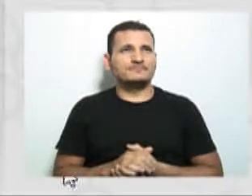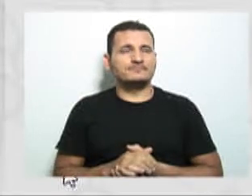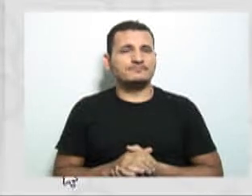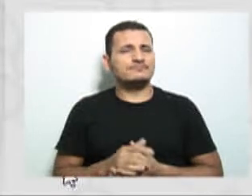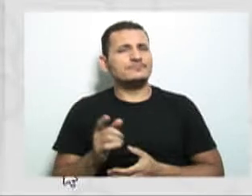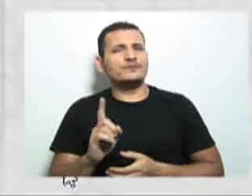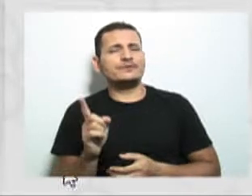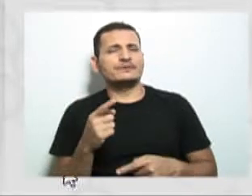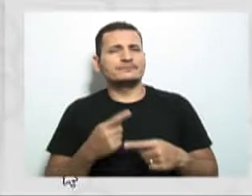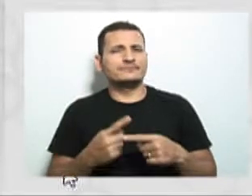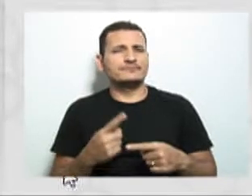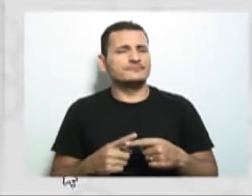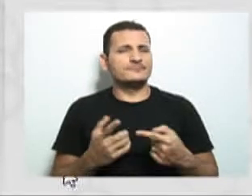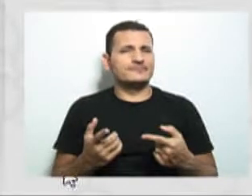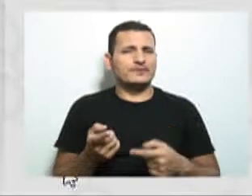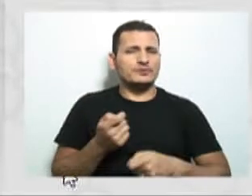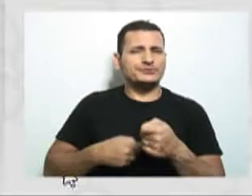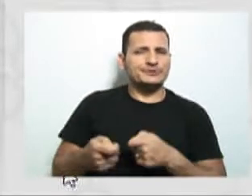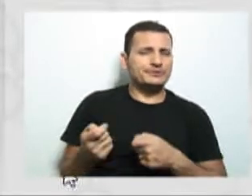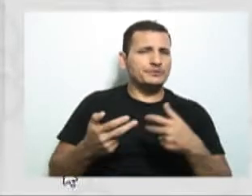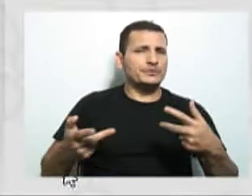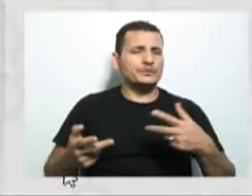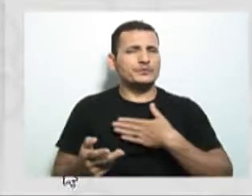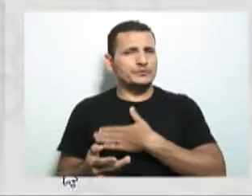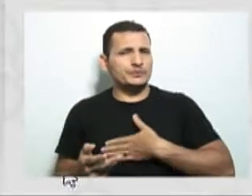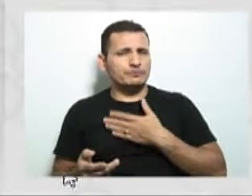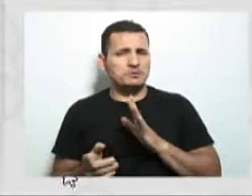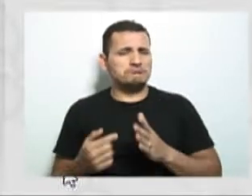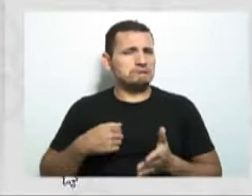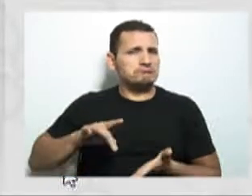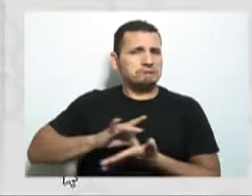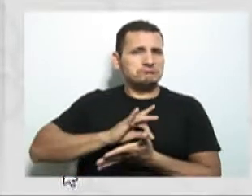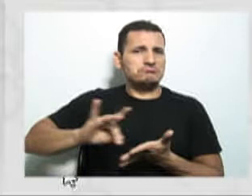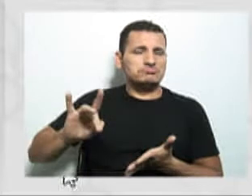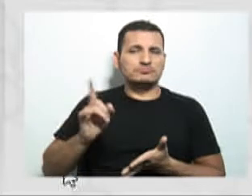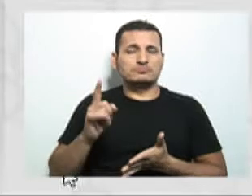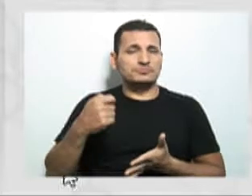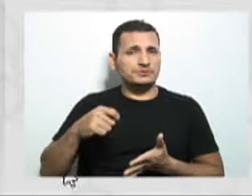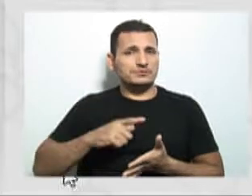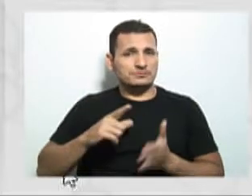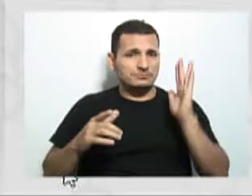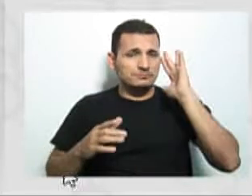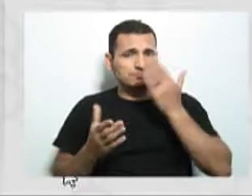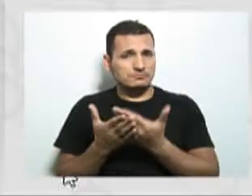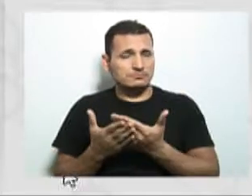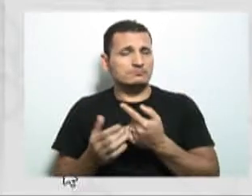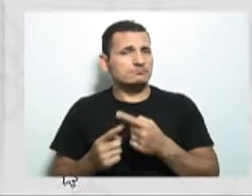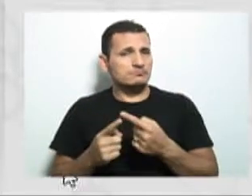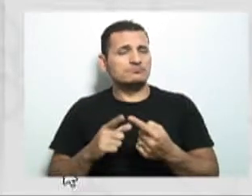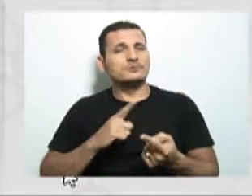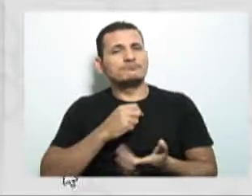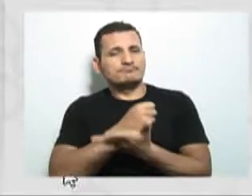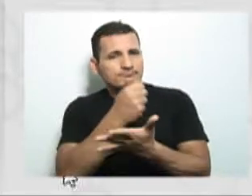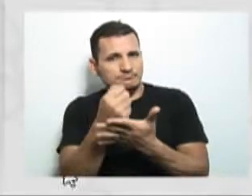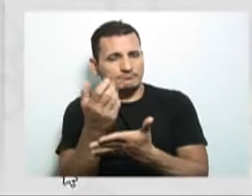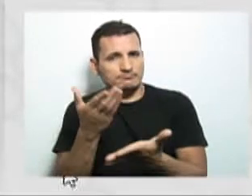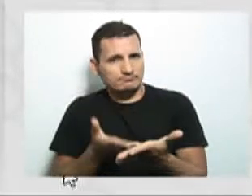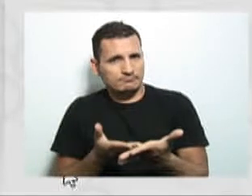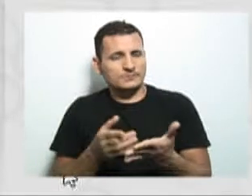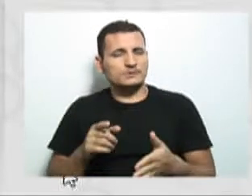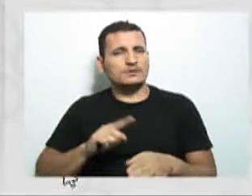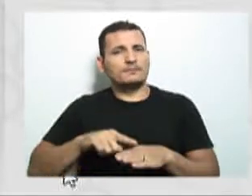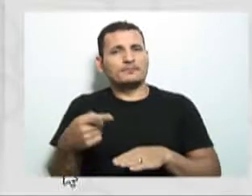estamos negociando coisas que gostamos, né? Não somos inimigos. Temos que ter realmente confiança, porque existe o contrato e existe o